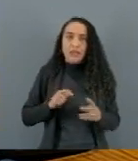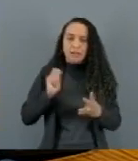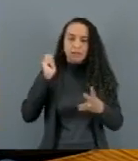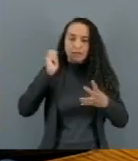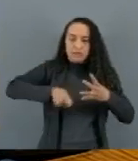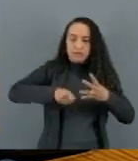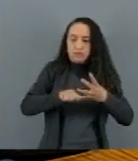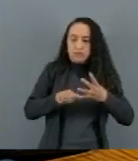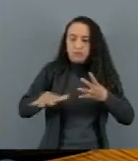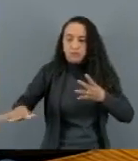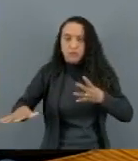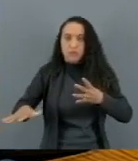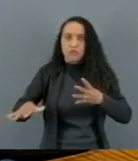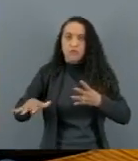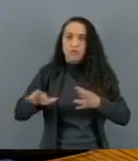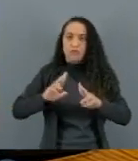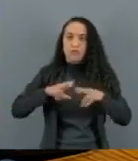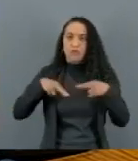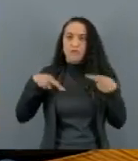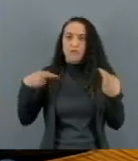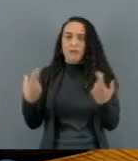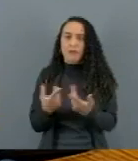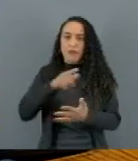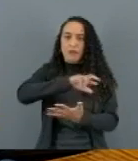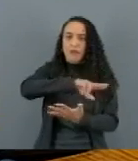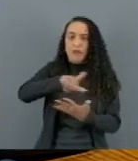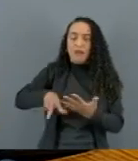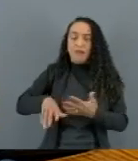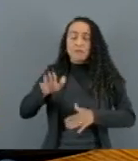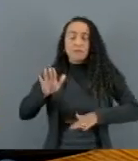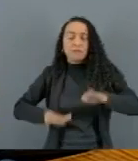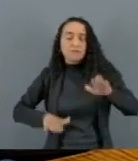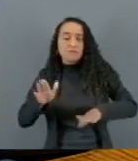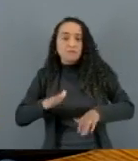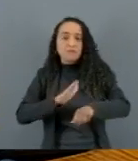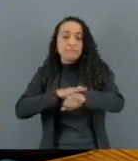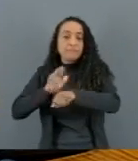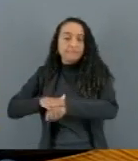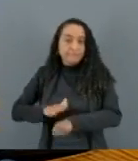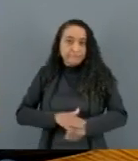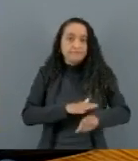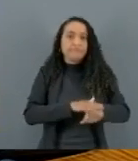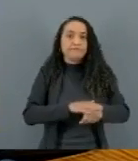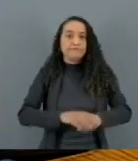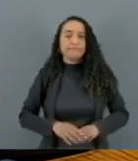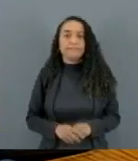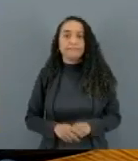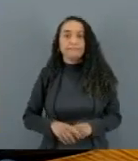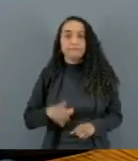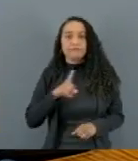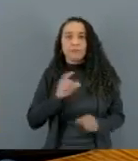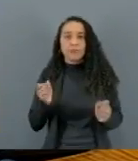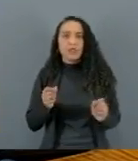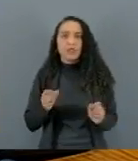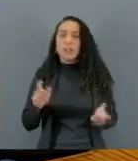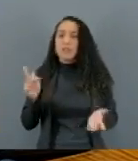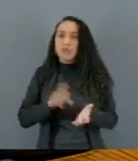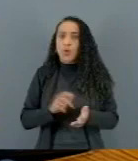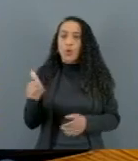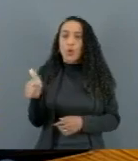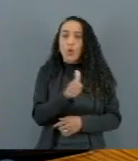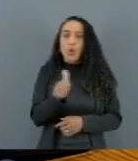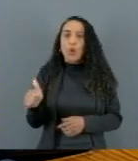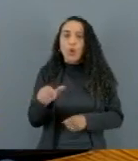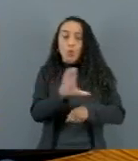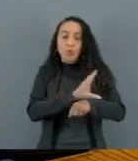exceções, né? De conveniência, de circunstância, né? Nós estamos tendo literalmente 11